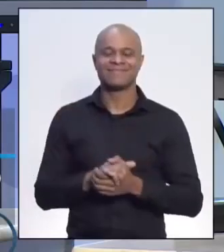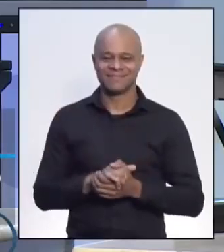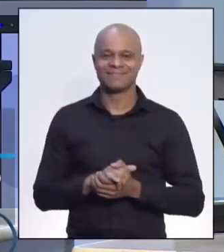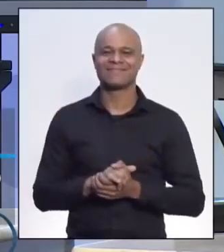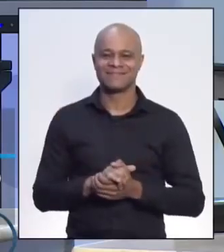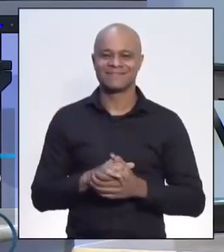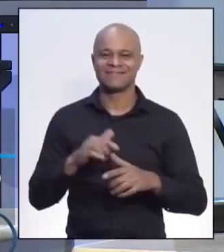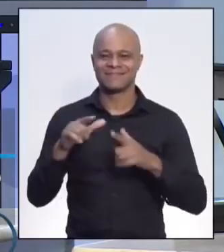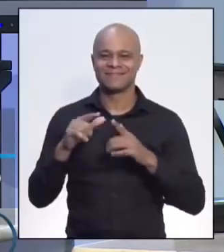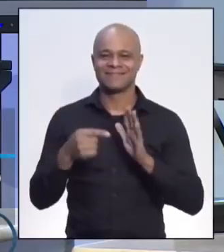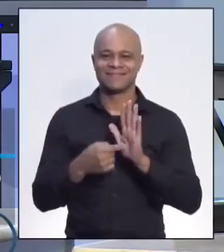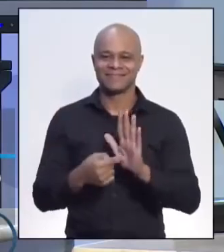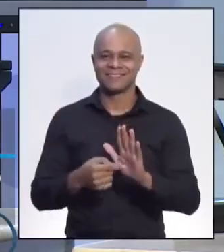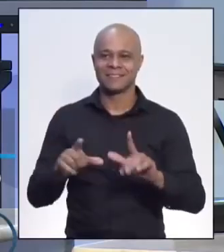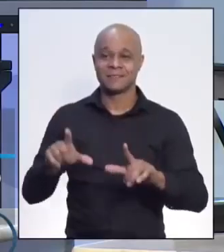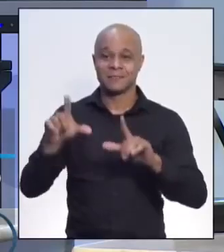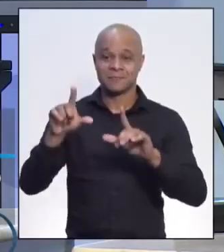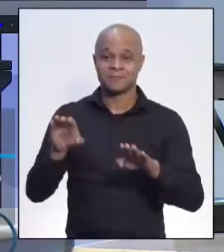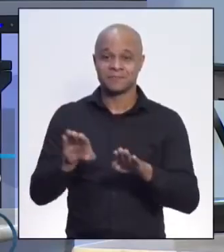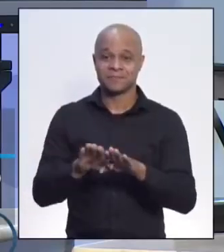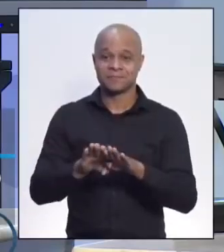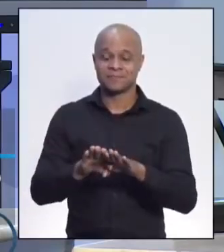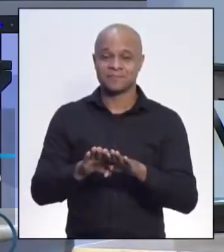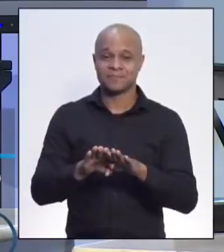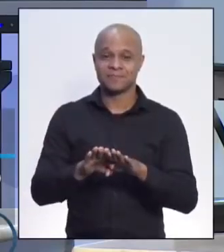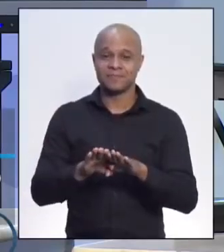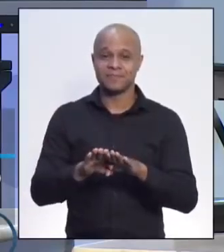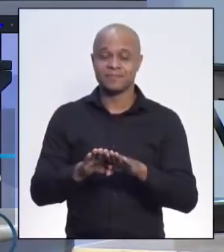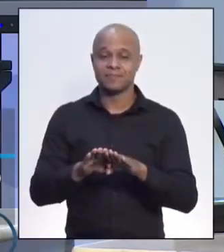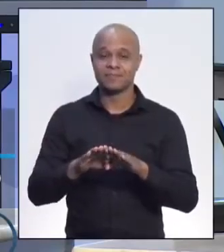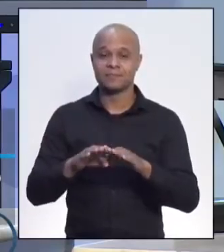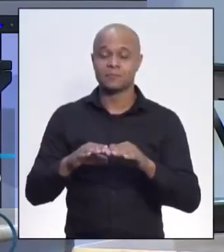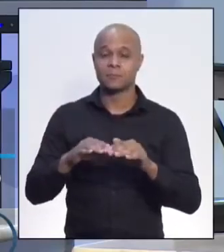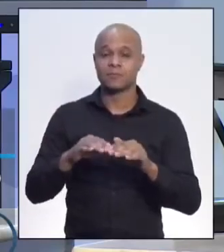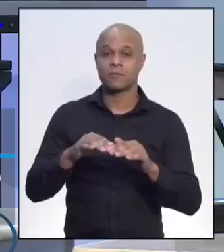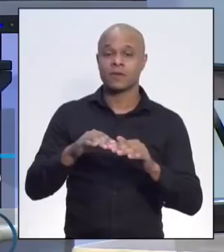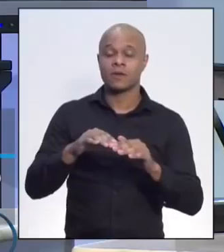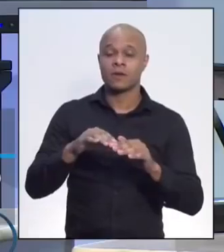o trabalho sobre a habilidade EF